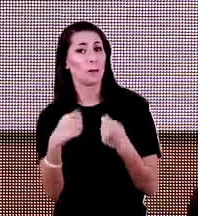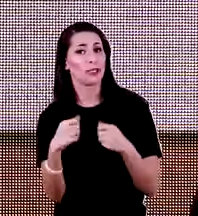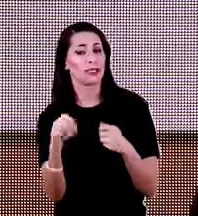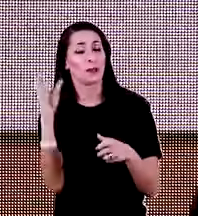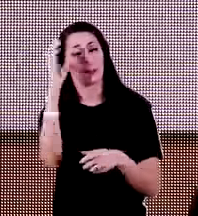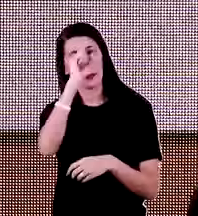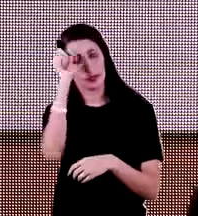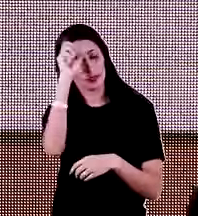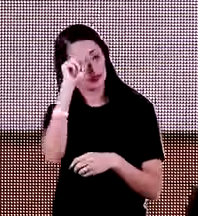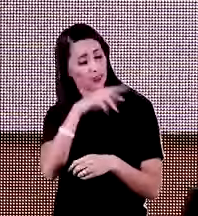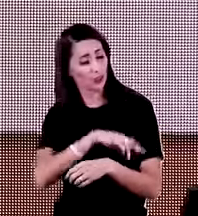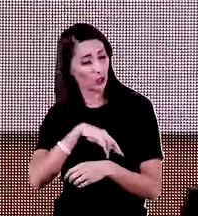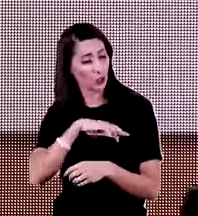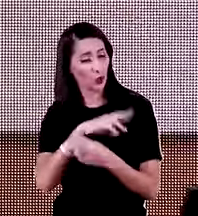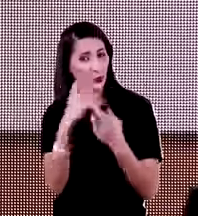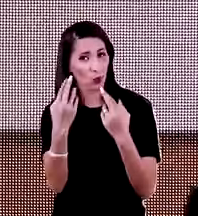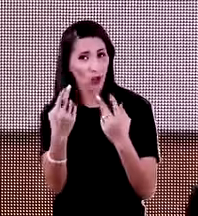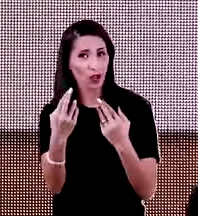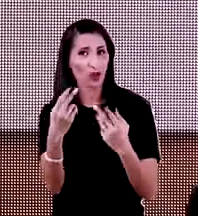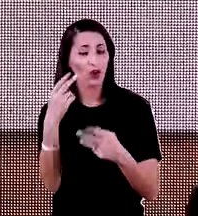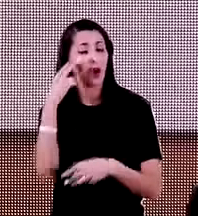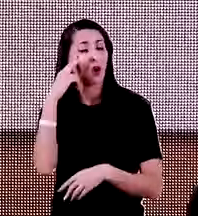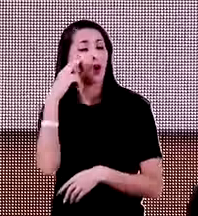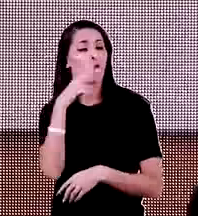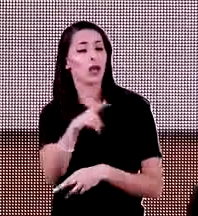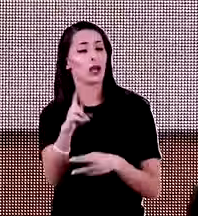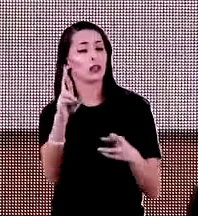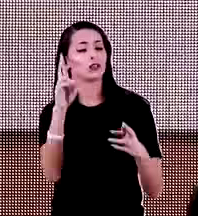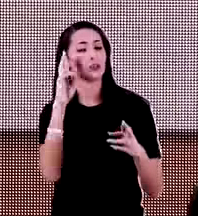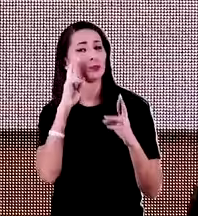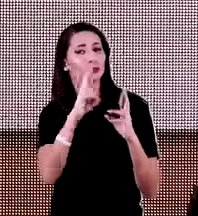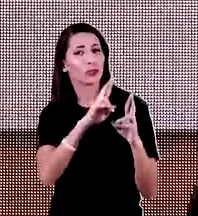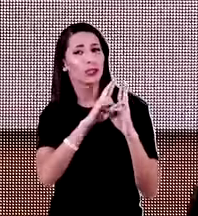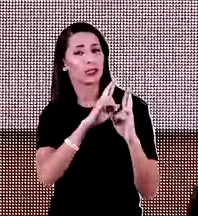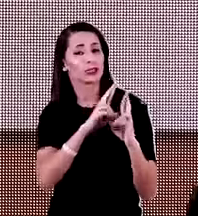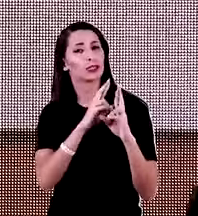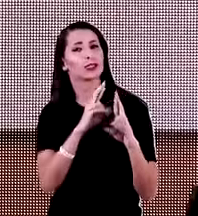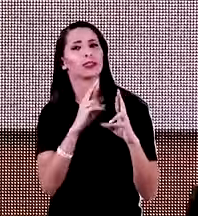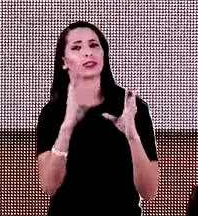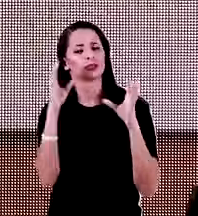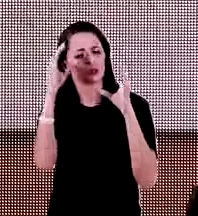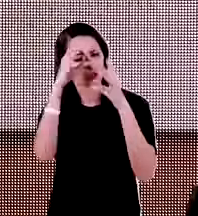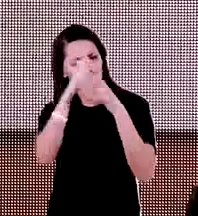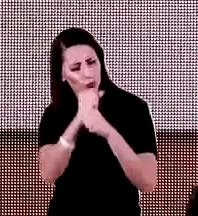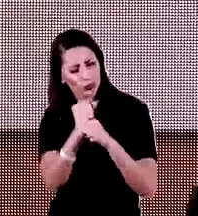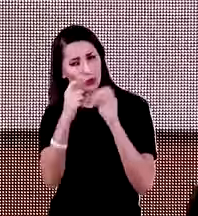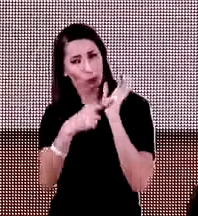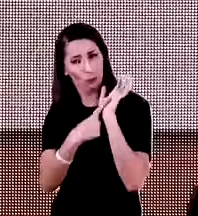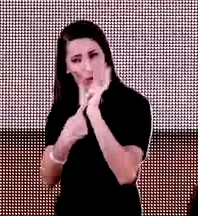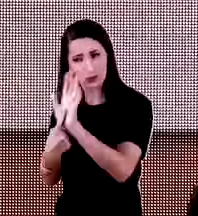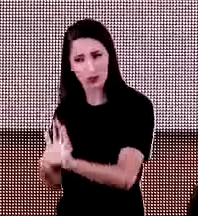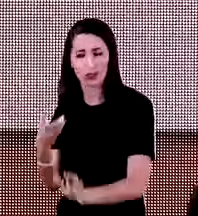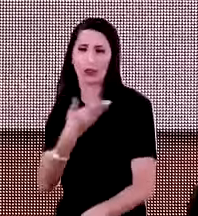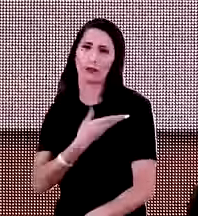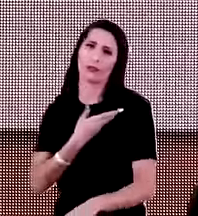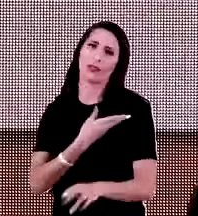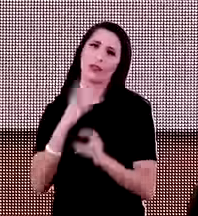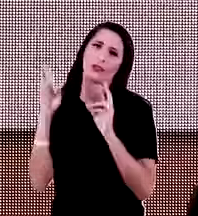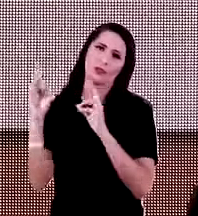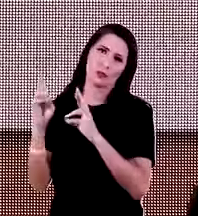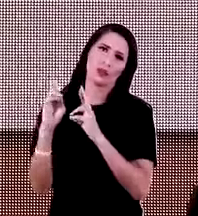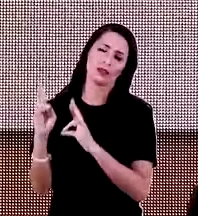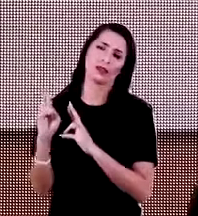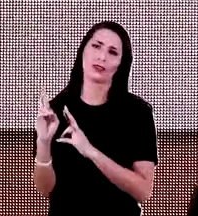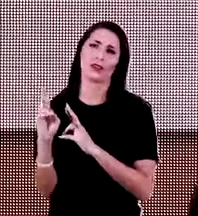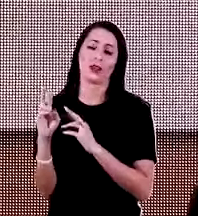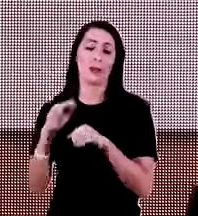Ruth, a enxergar esperança na escuridão e mostrar esperança para as nossas amigas. Mas o amigo não